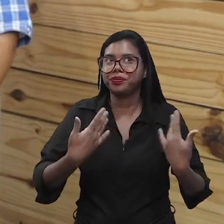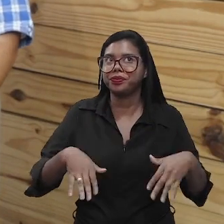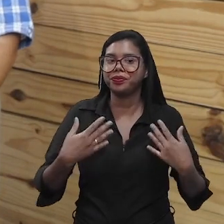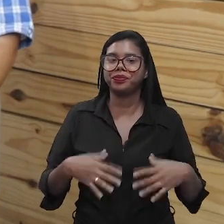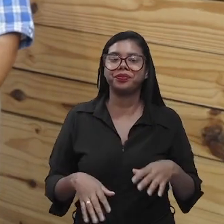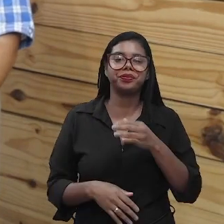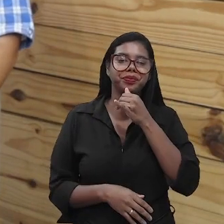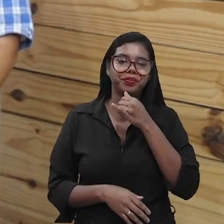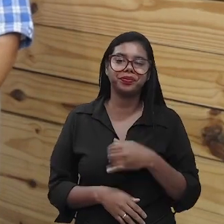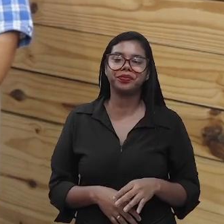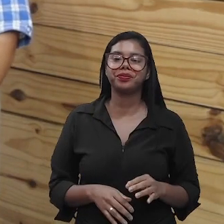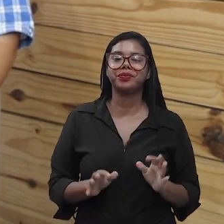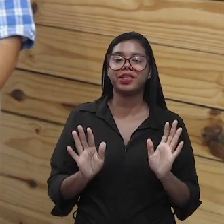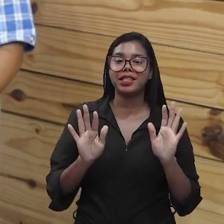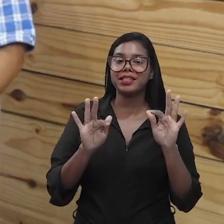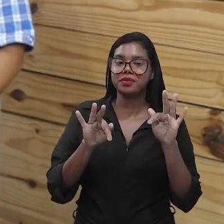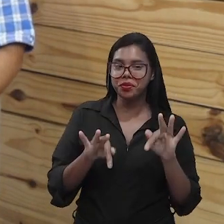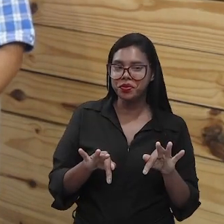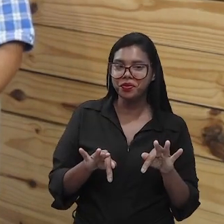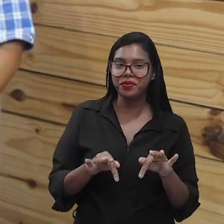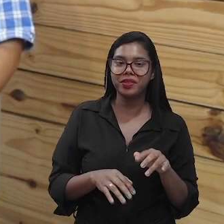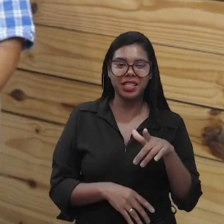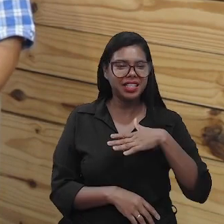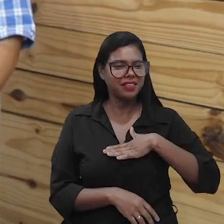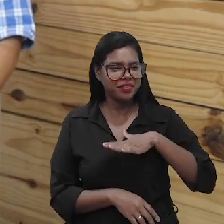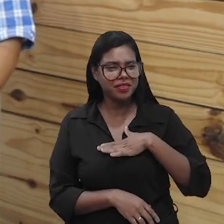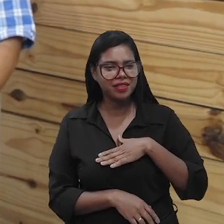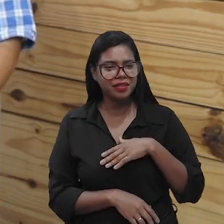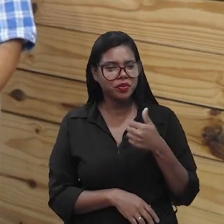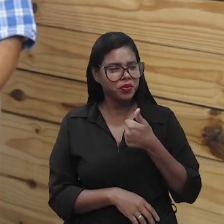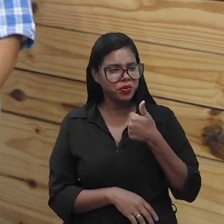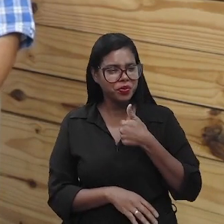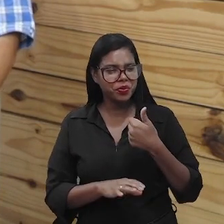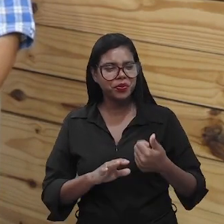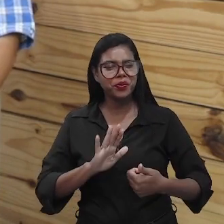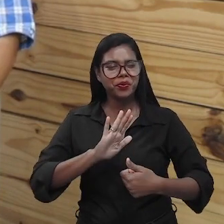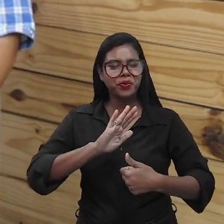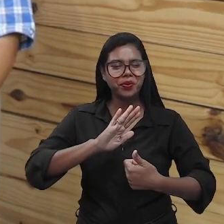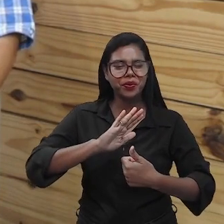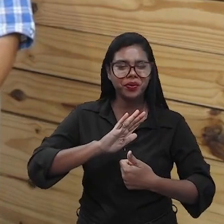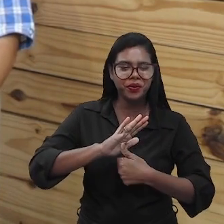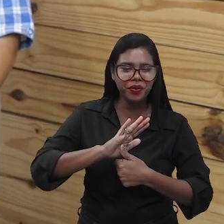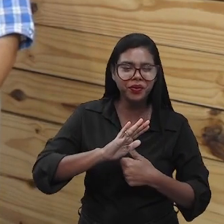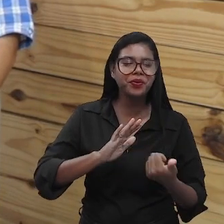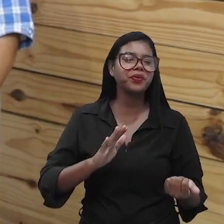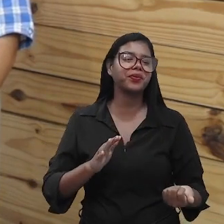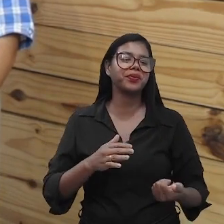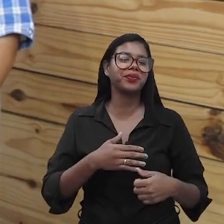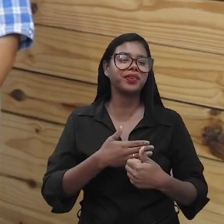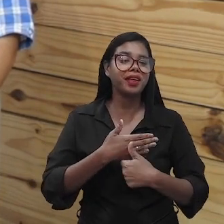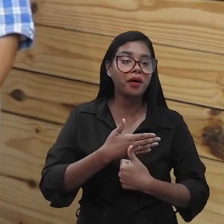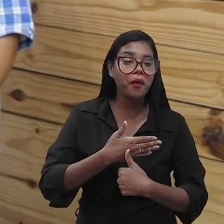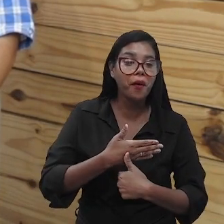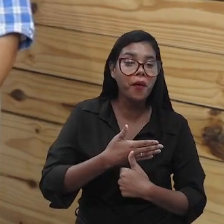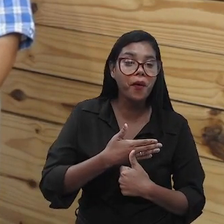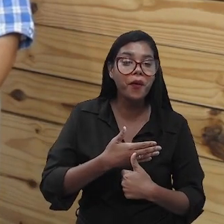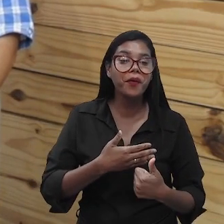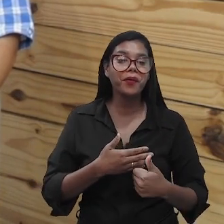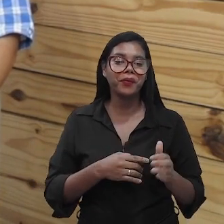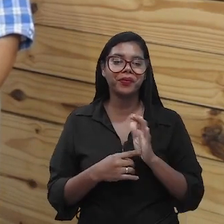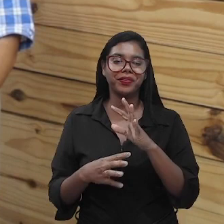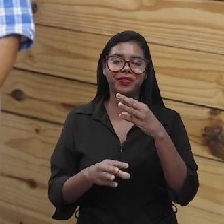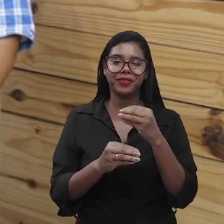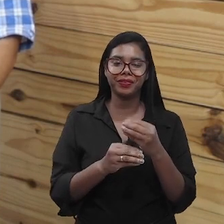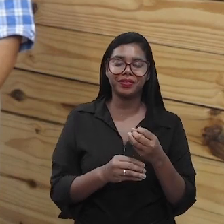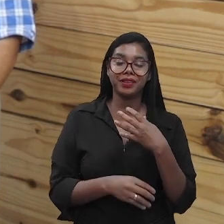sempre no final assim, se você gostou, curta, né? Ninguém mais faz isso. Quer que você diga assim, se isso fez sentido para você, né? Se você conhece